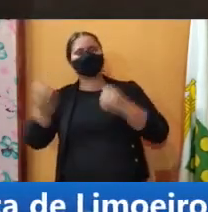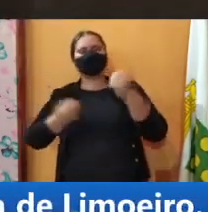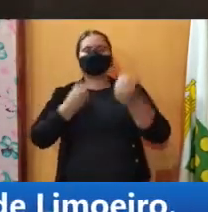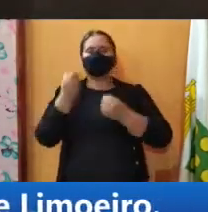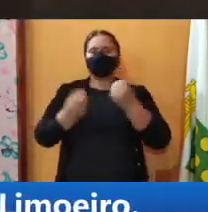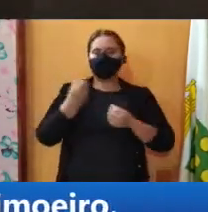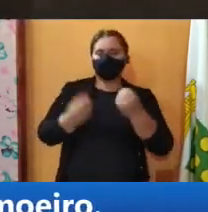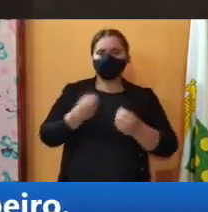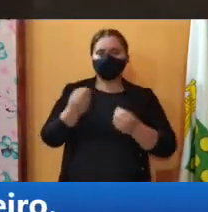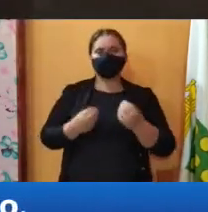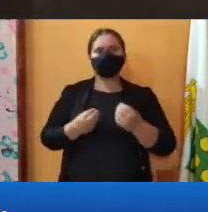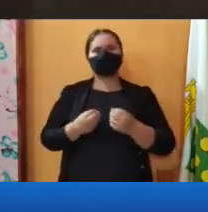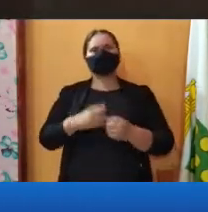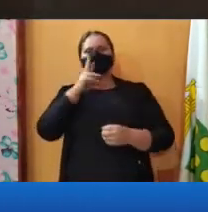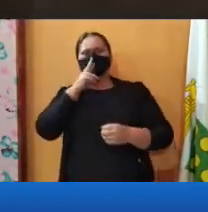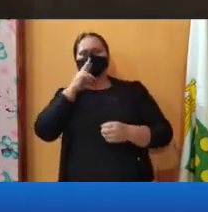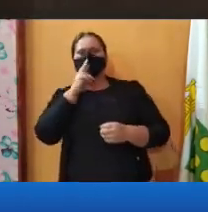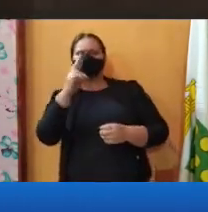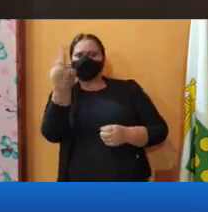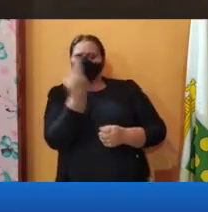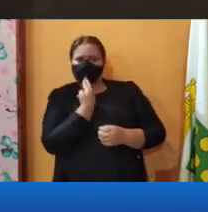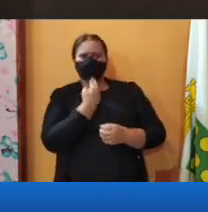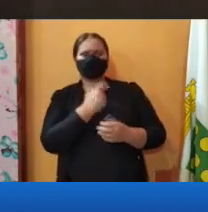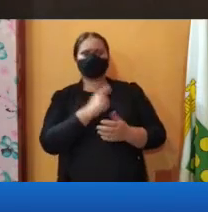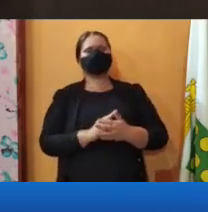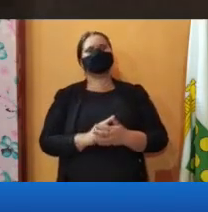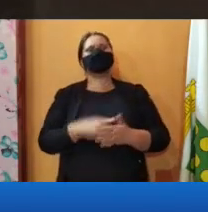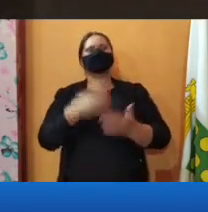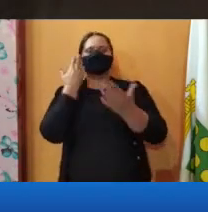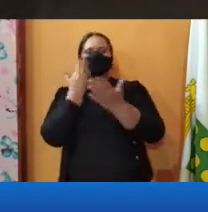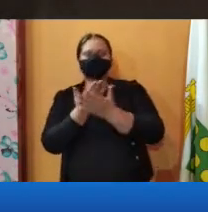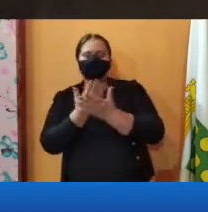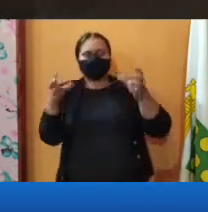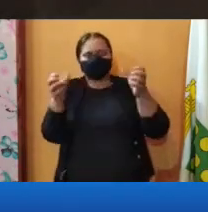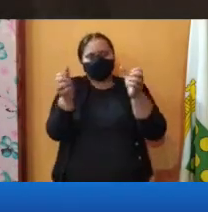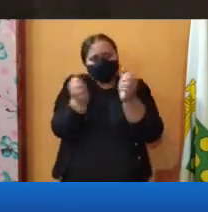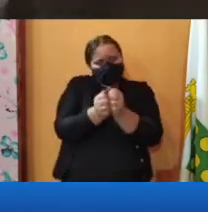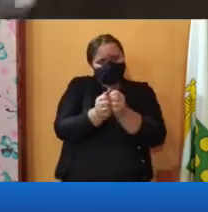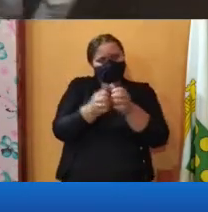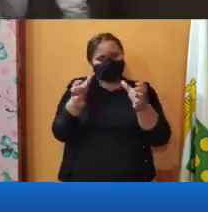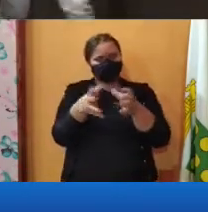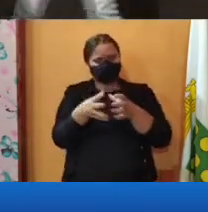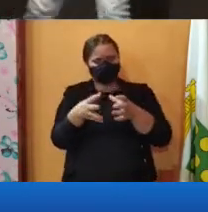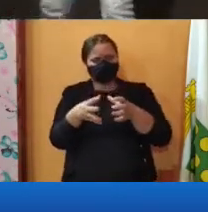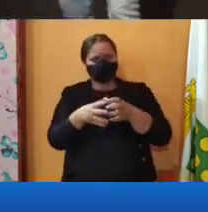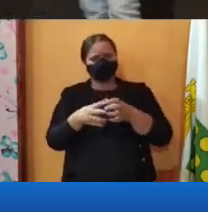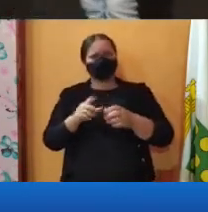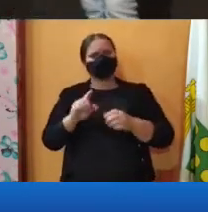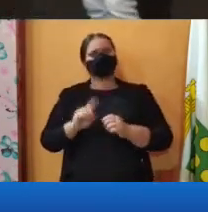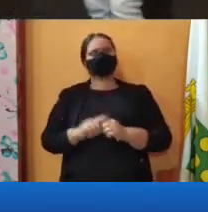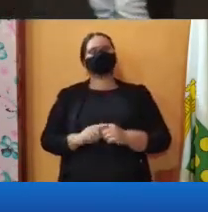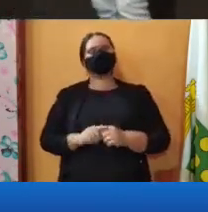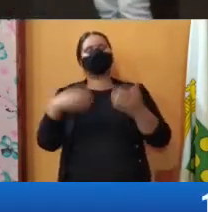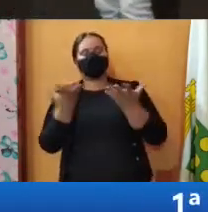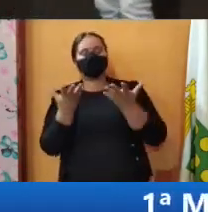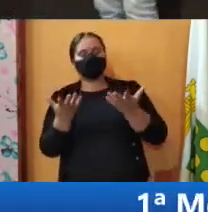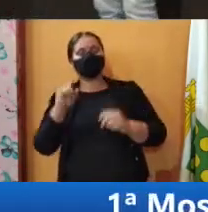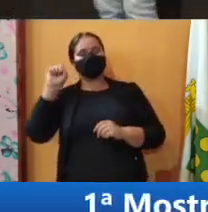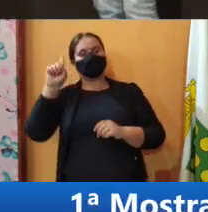agora, a resposta não é dada agora, você vai estudar com o seu pessoal e a gente vai pôr em prática. A outra coisa que eu quero